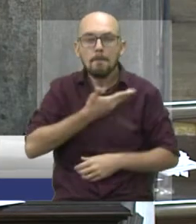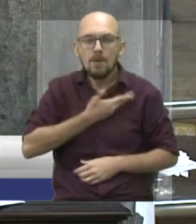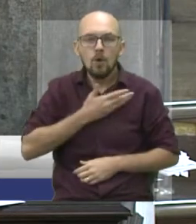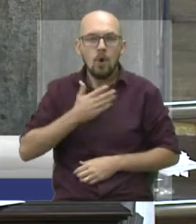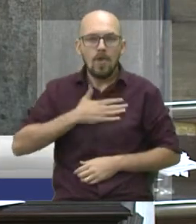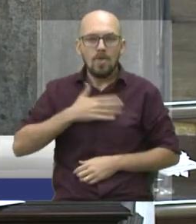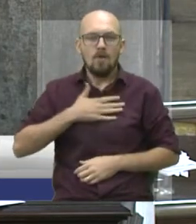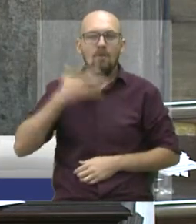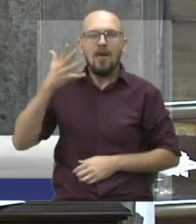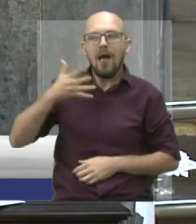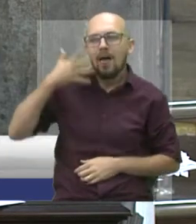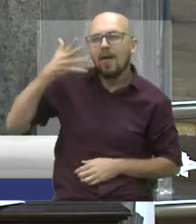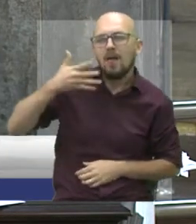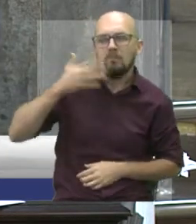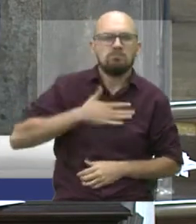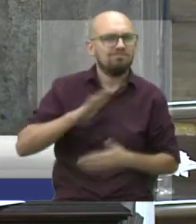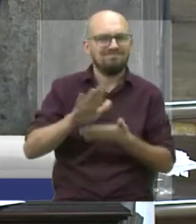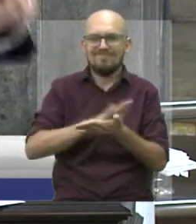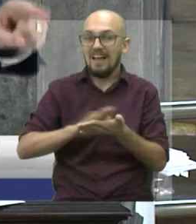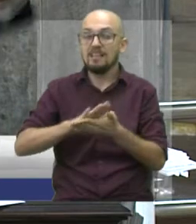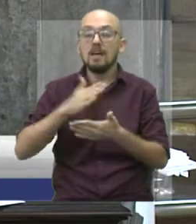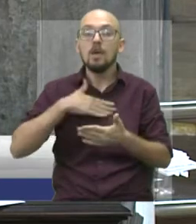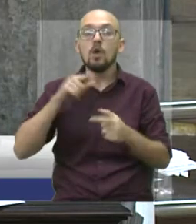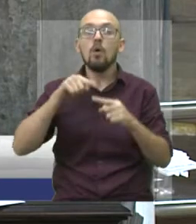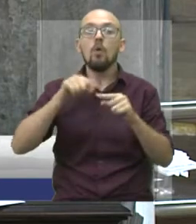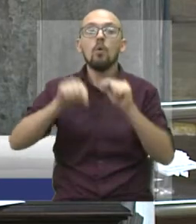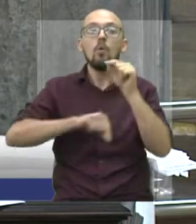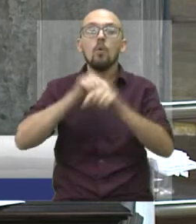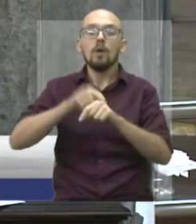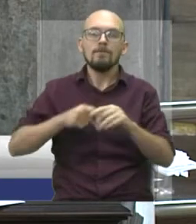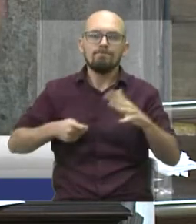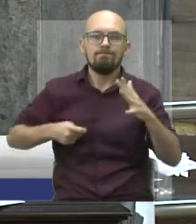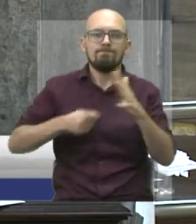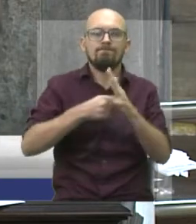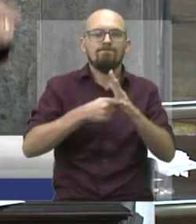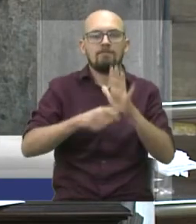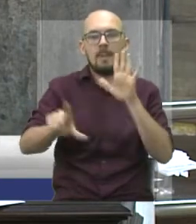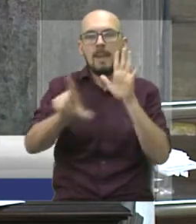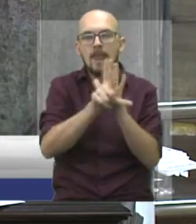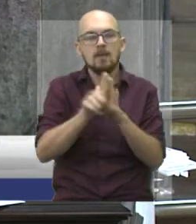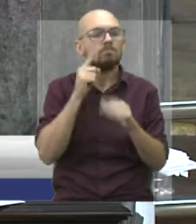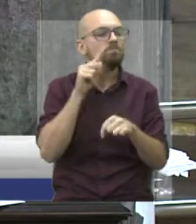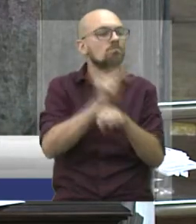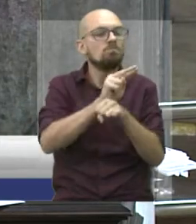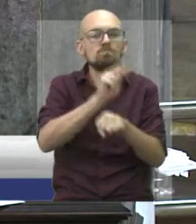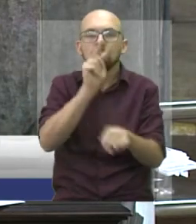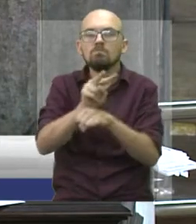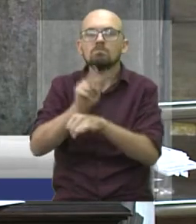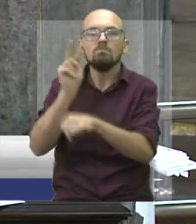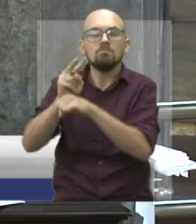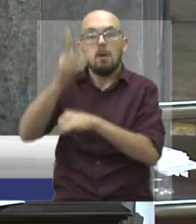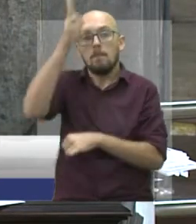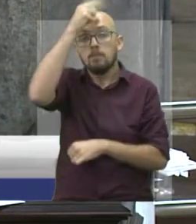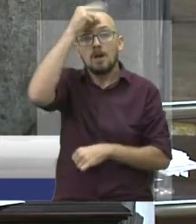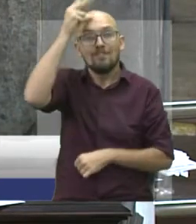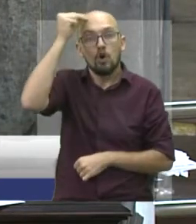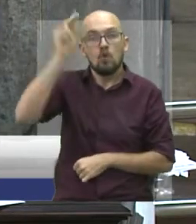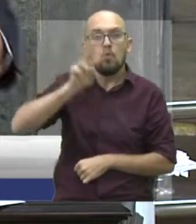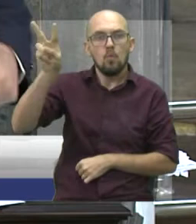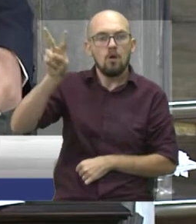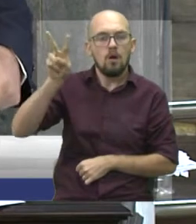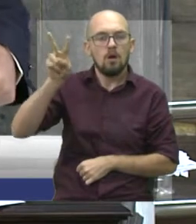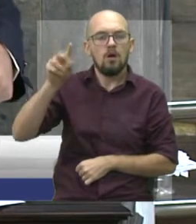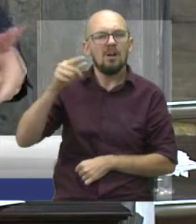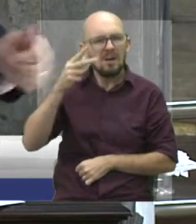fazer média. Nós estamos aqui para fazer leis e fiscalizar o poder público. Você acha que eu queria